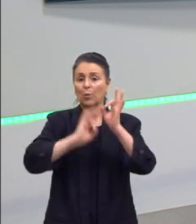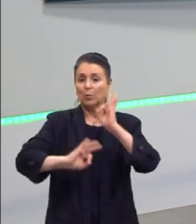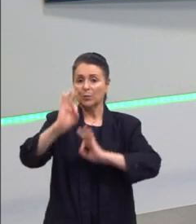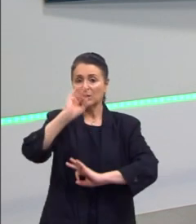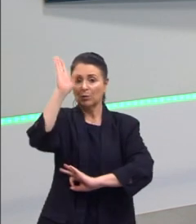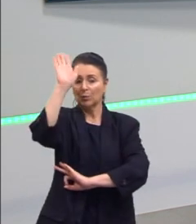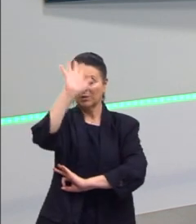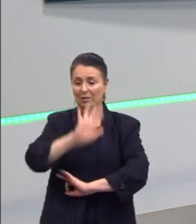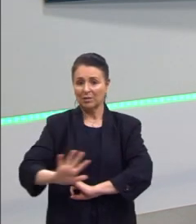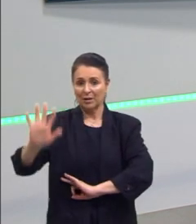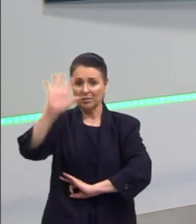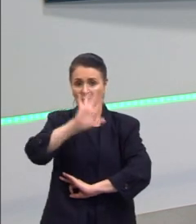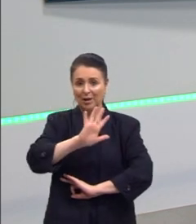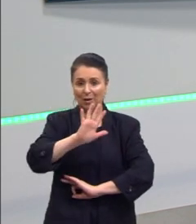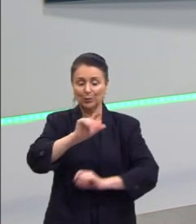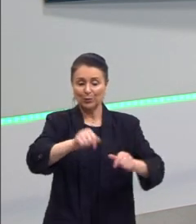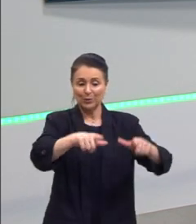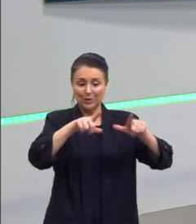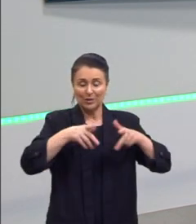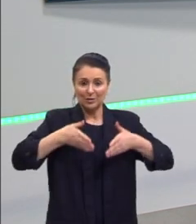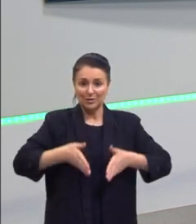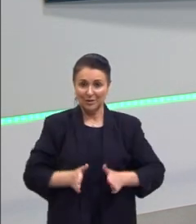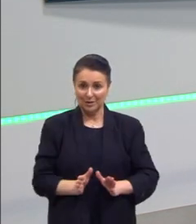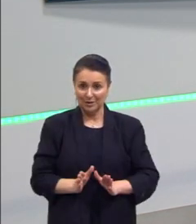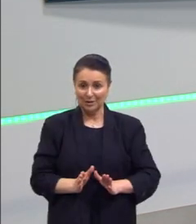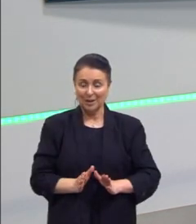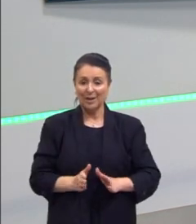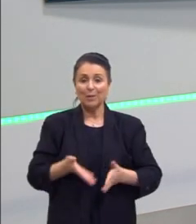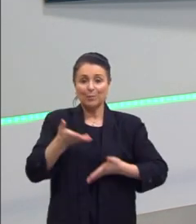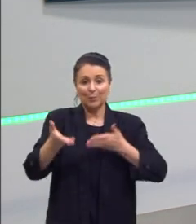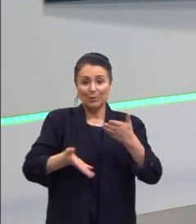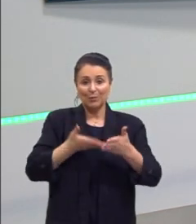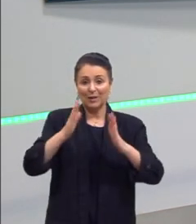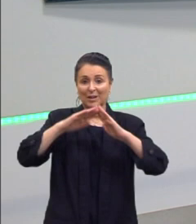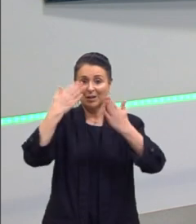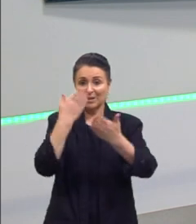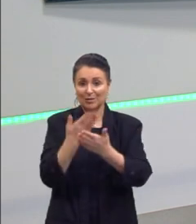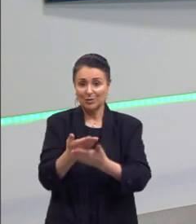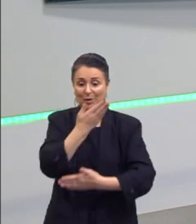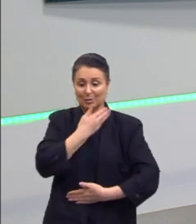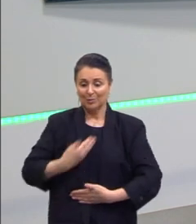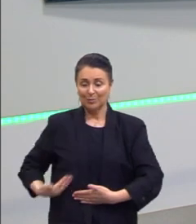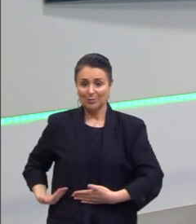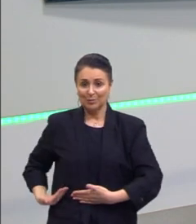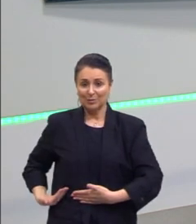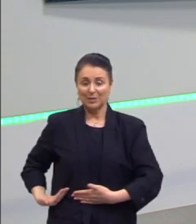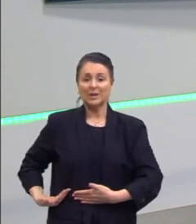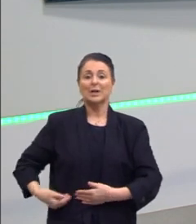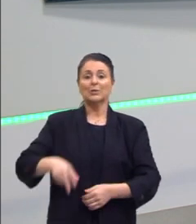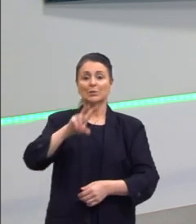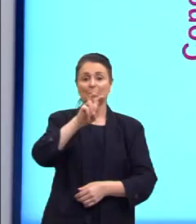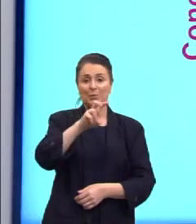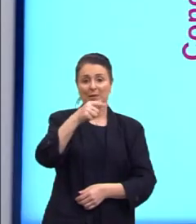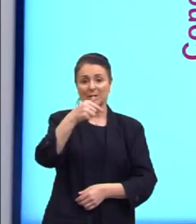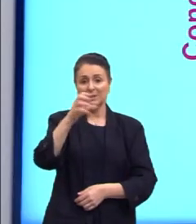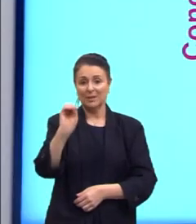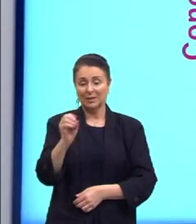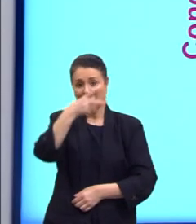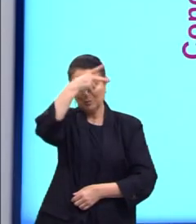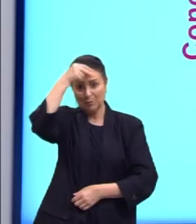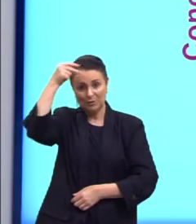acesso à certidão a qual irá promover nas escolas públicas de todos os 5.570 municípios